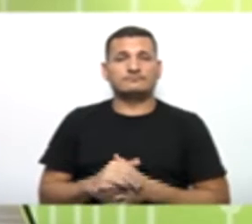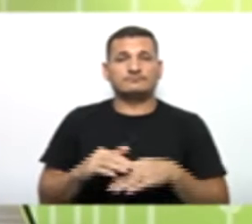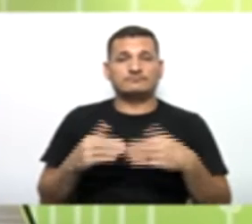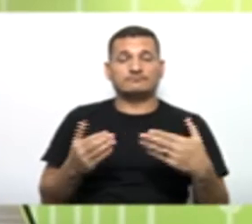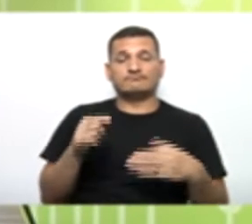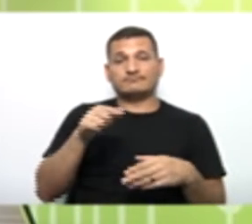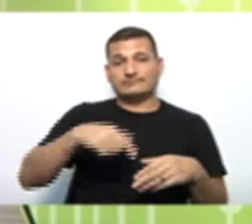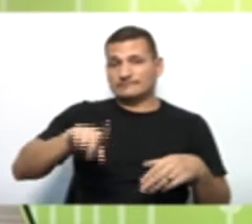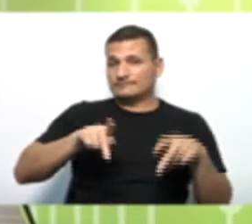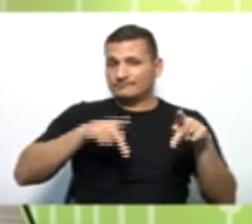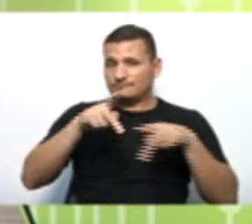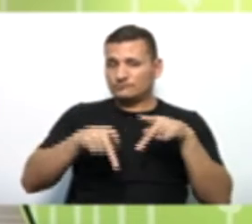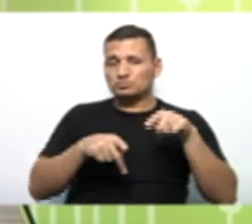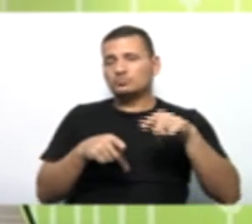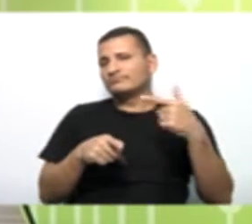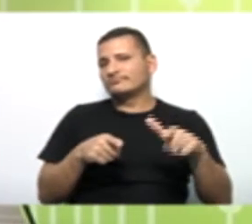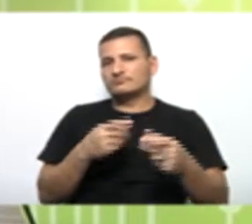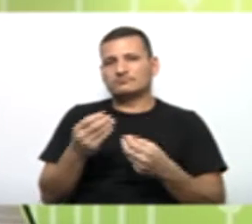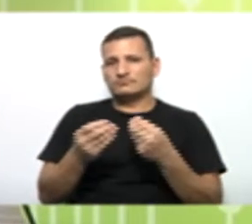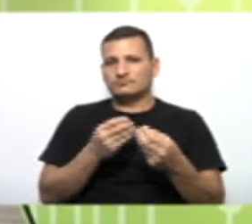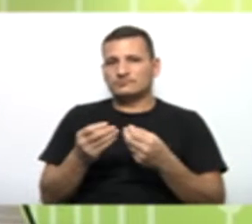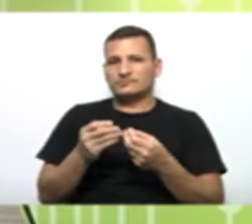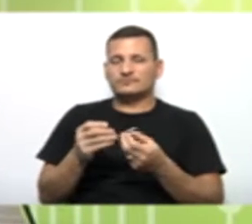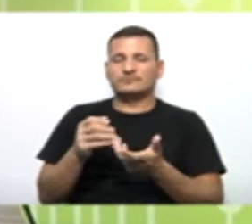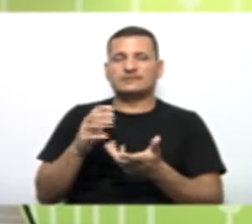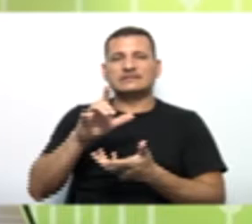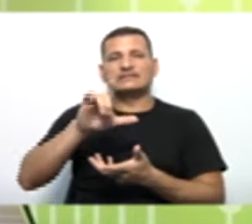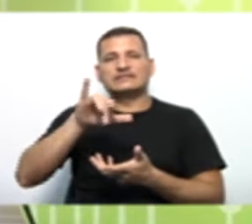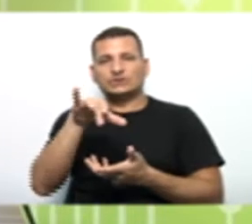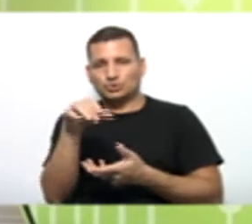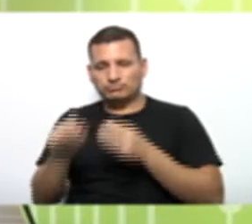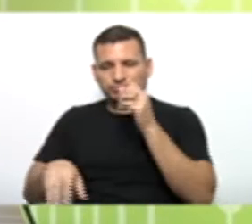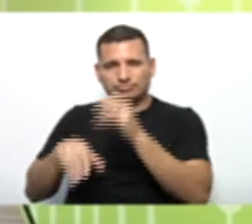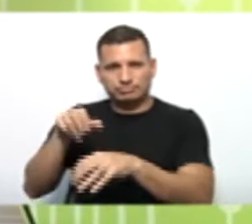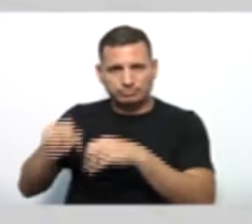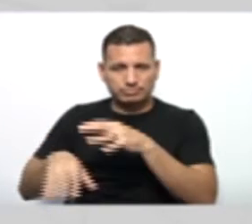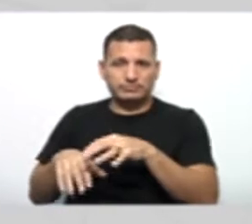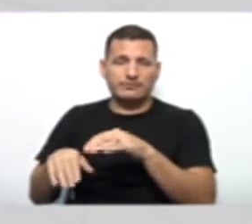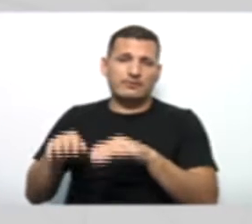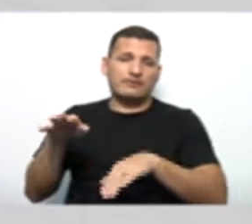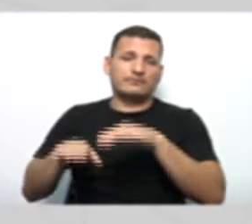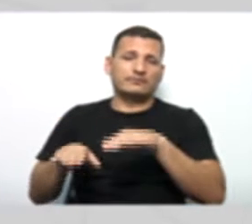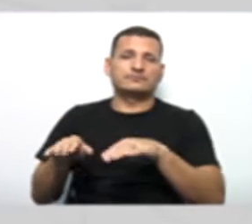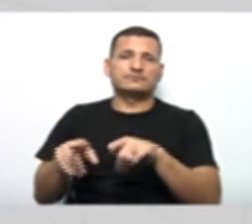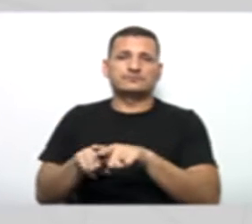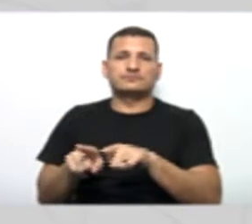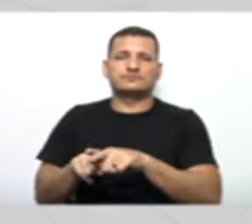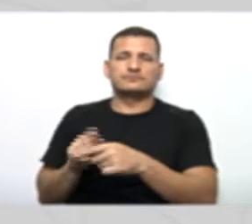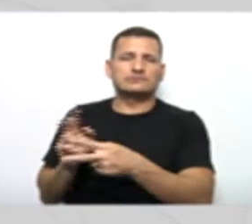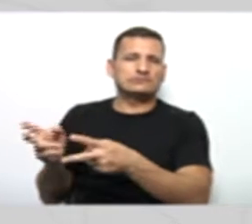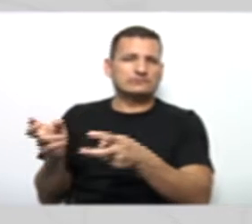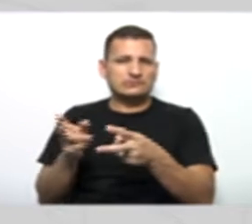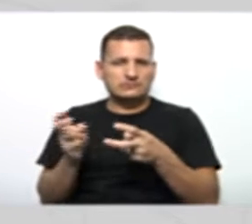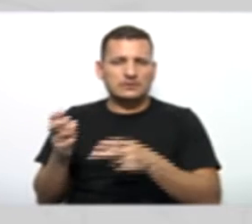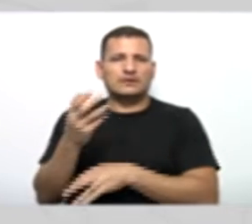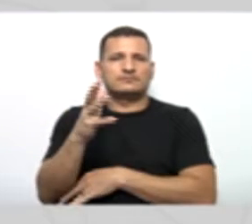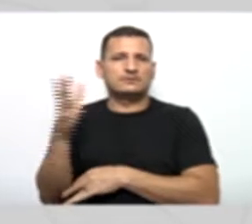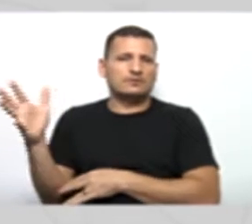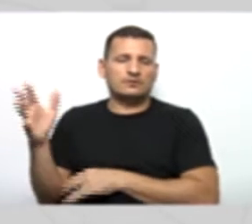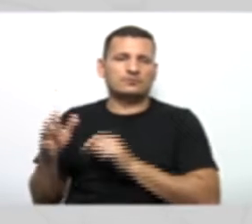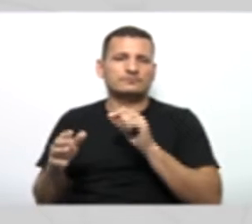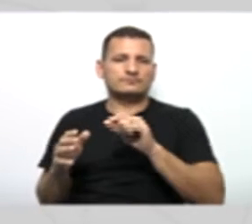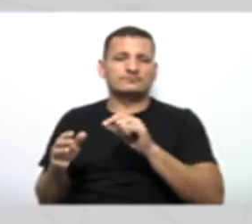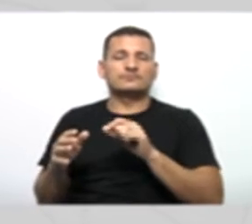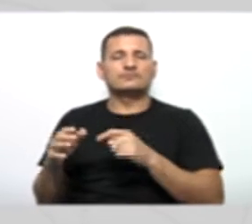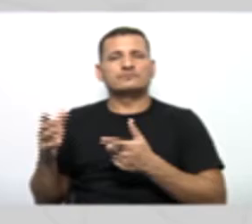terem condições de tratar os seus resíduos, muitas vezes recorre à exploração de recursos ambientais para satisfazer